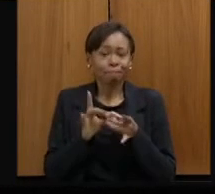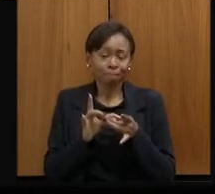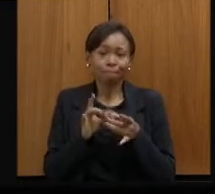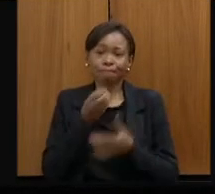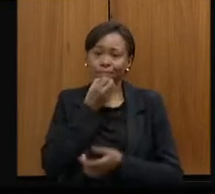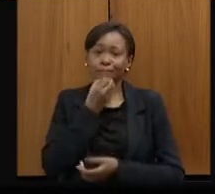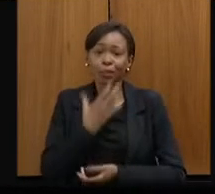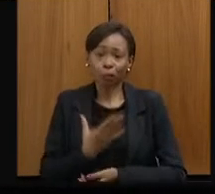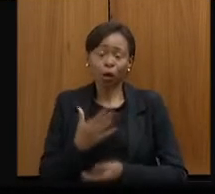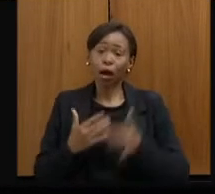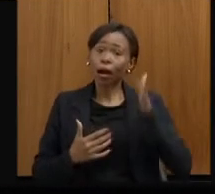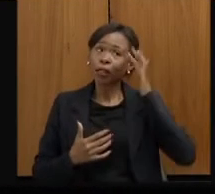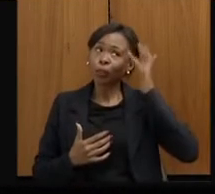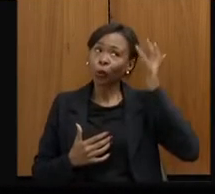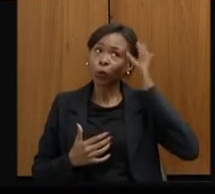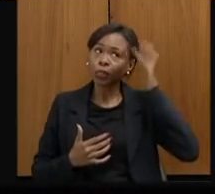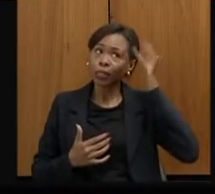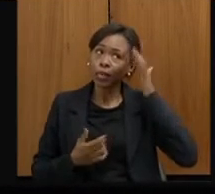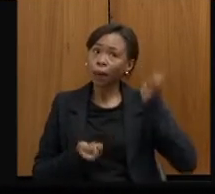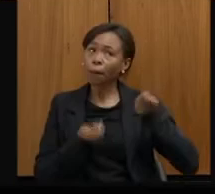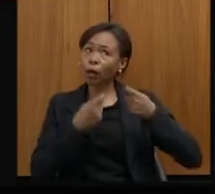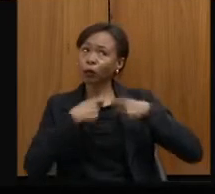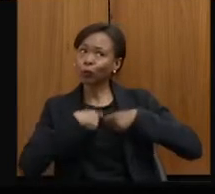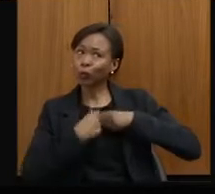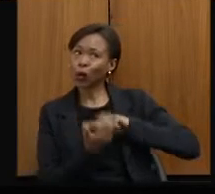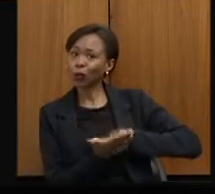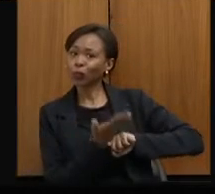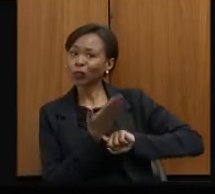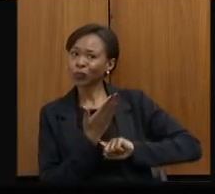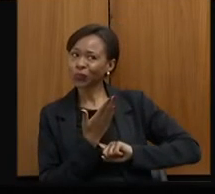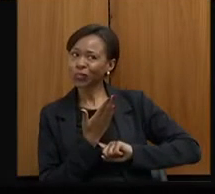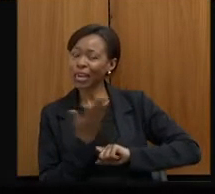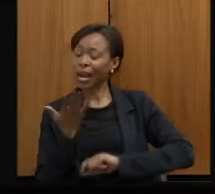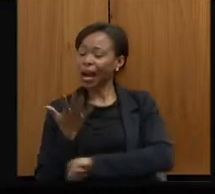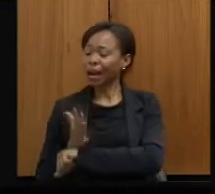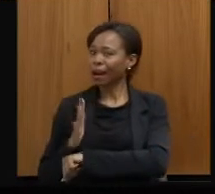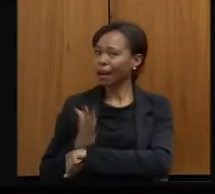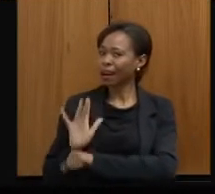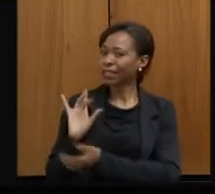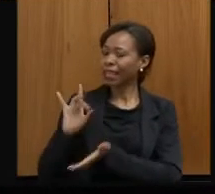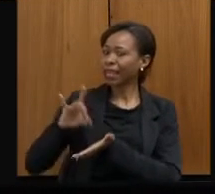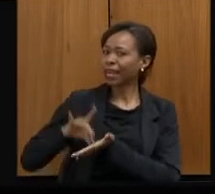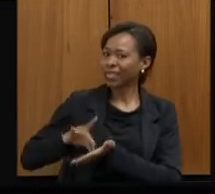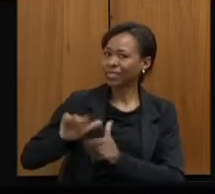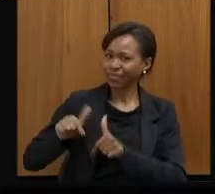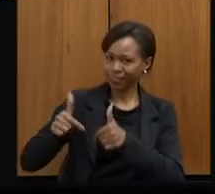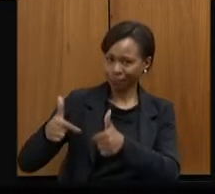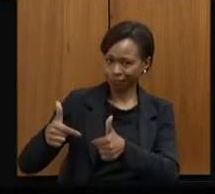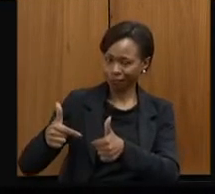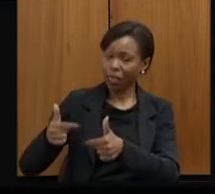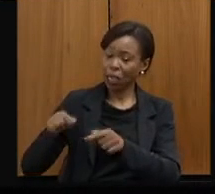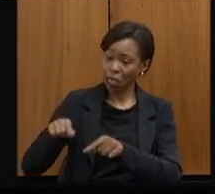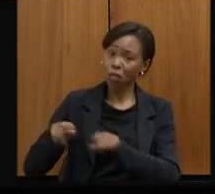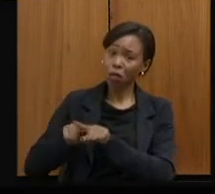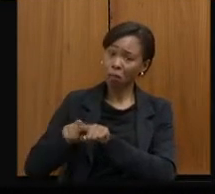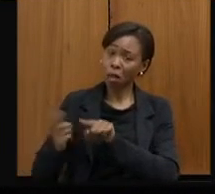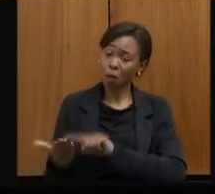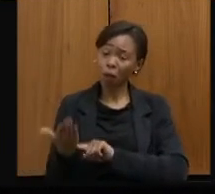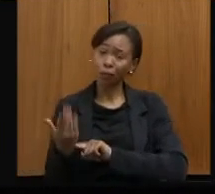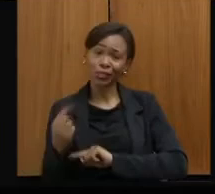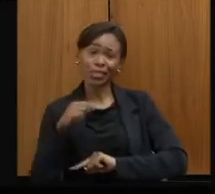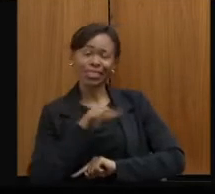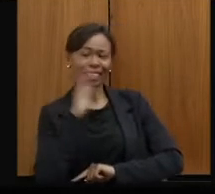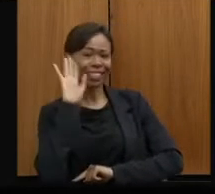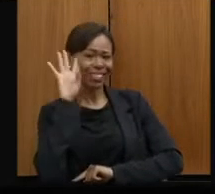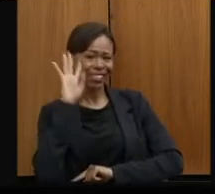A teoria me ajuda na prática e a prática me dá caso para contar para os meus alunos a teoria. Isso é muito bacana. Então, o que a gente tem visto?